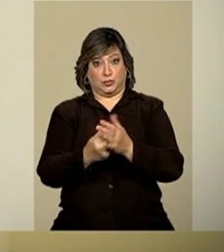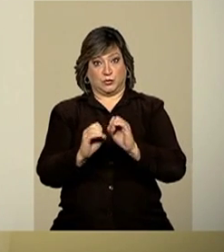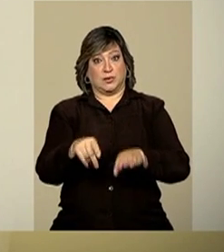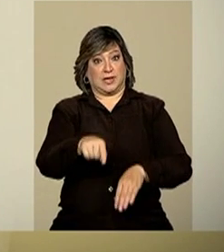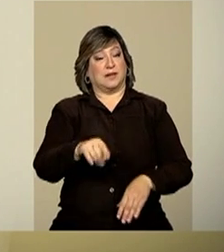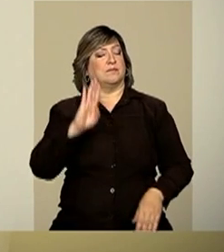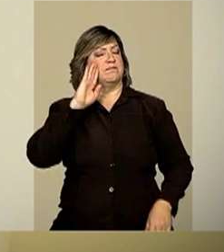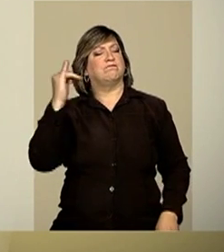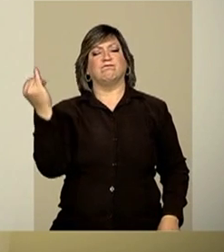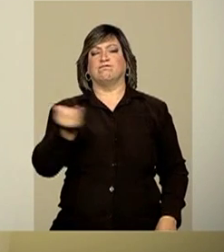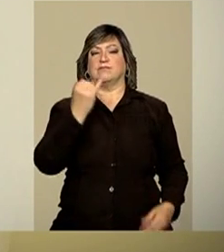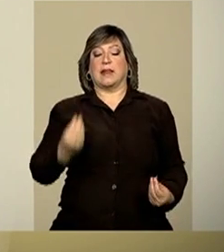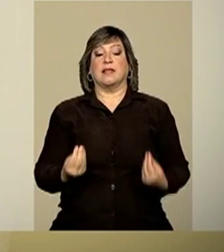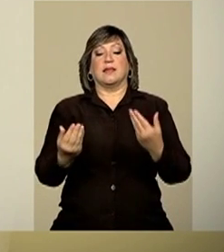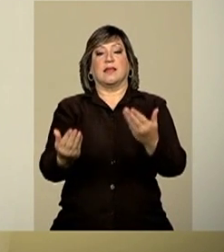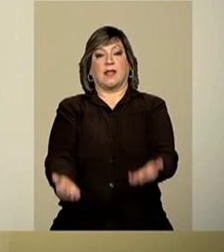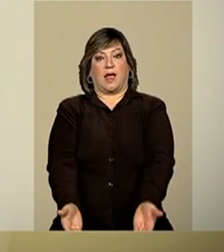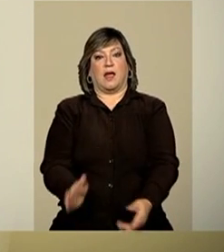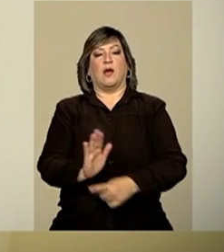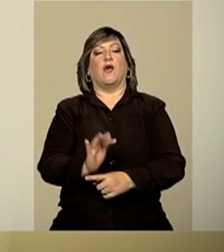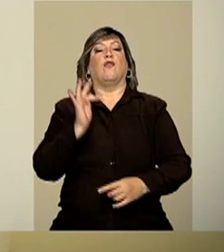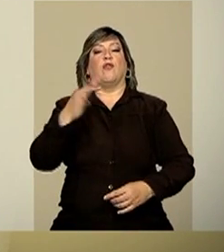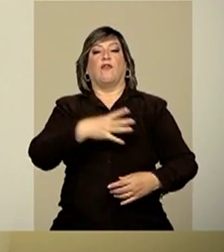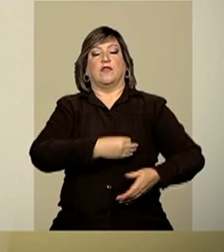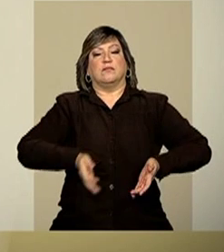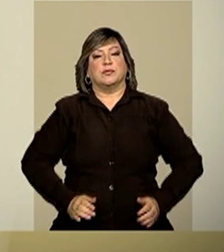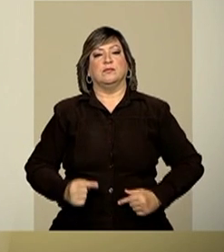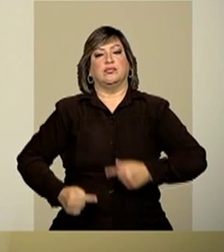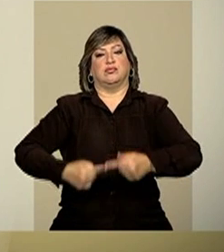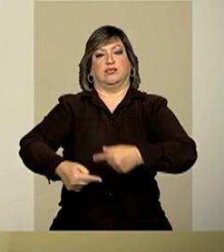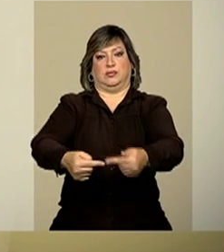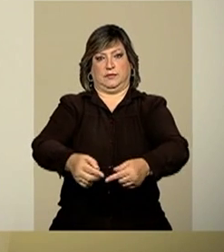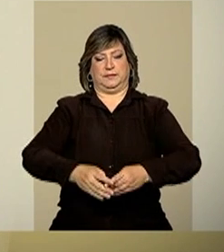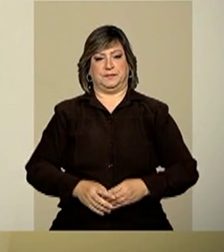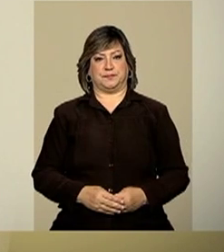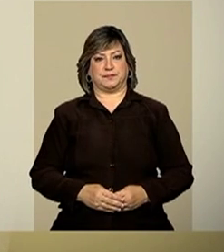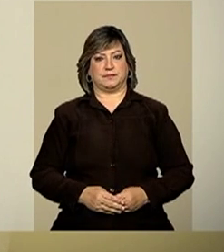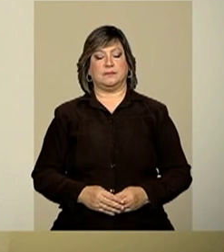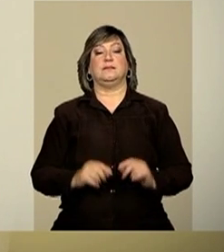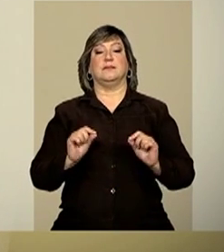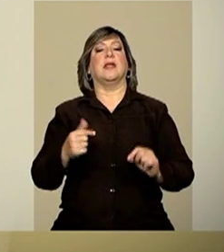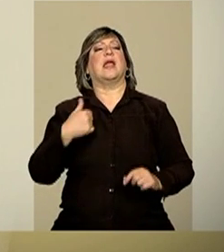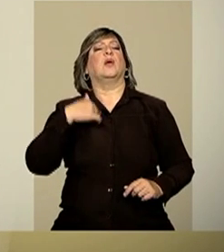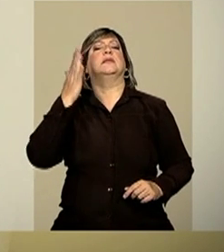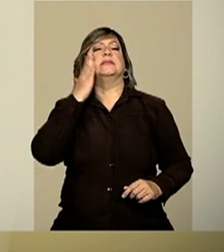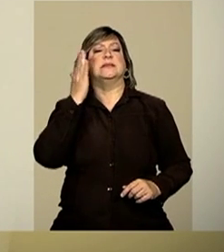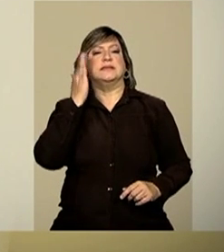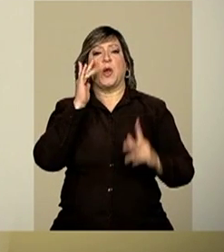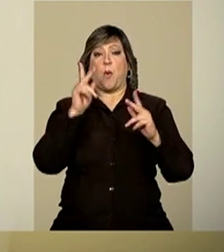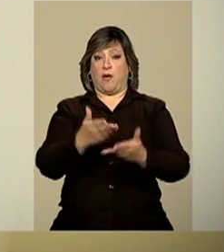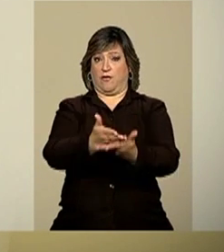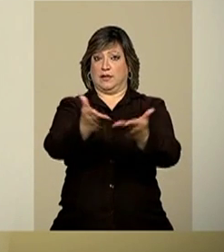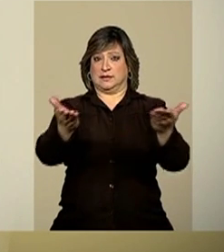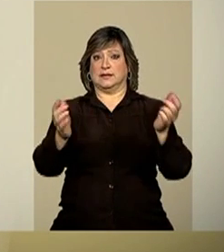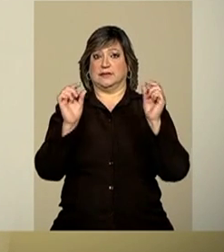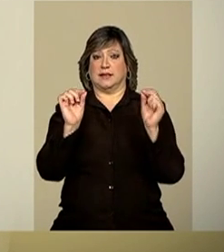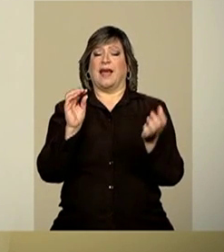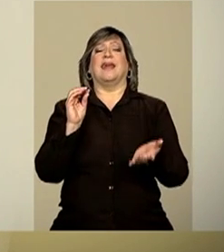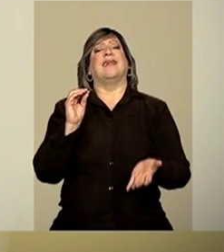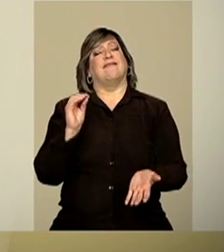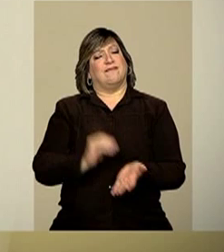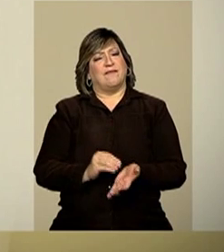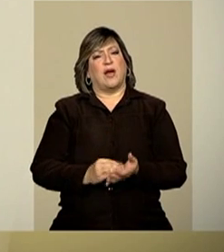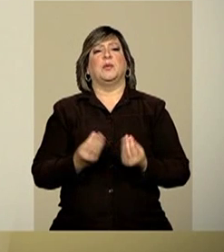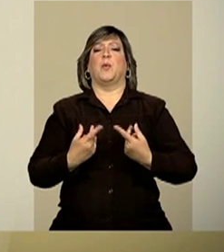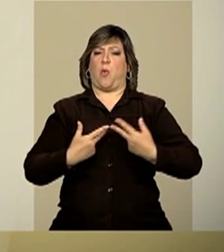maior legado de seu governo para gerações presentes e futuras. Eu sei, tanto quanto vocês, que ainda há muito a